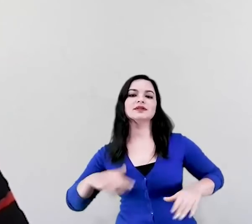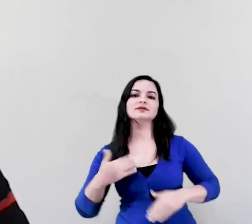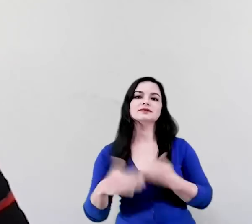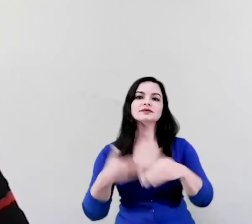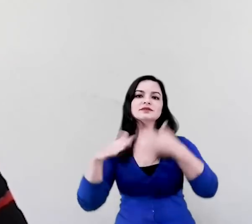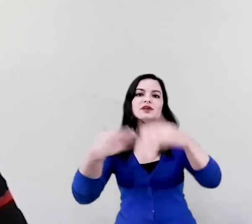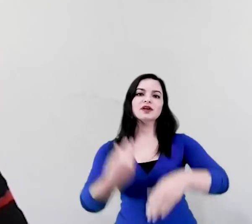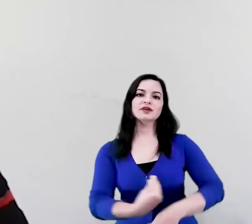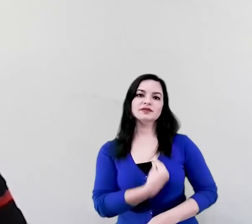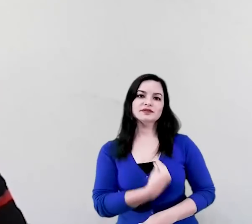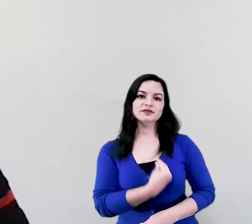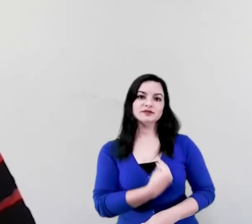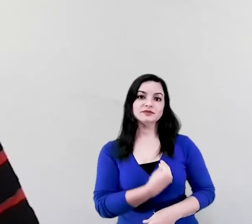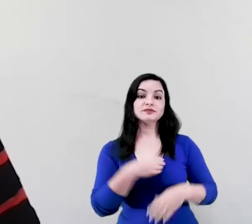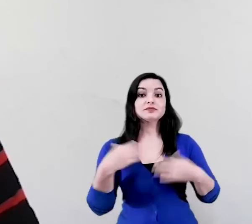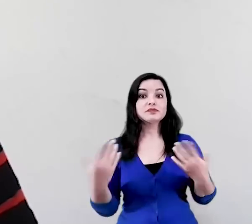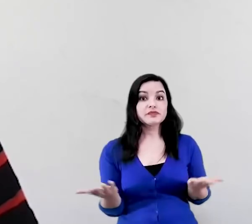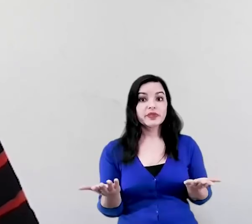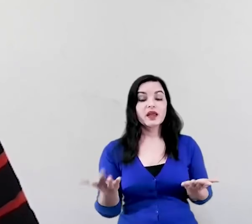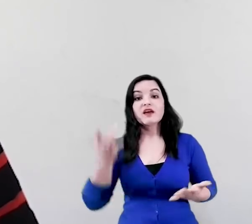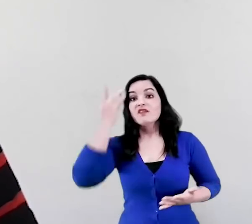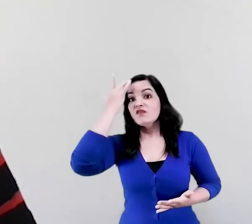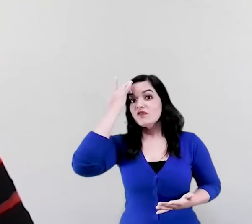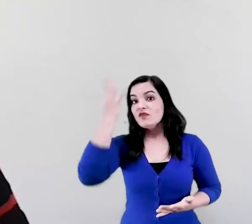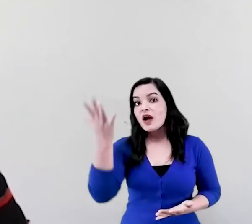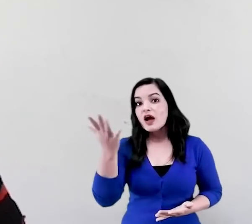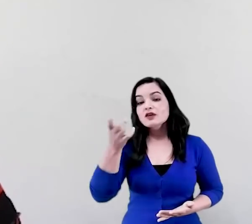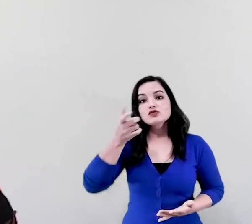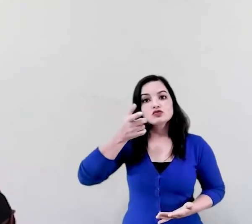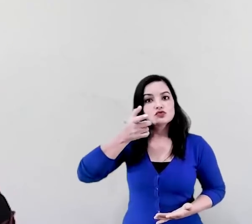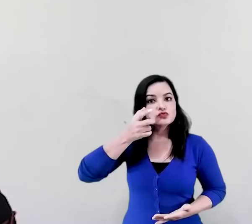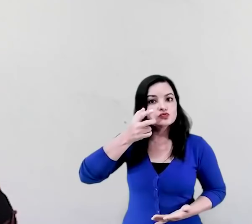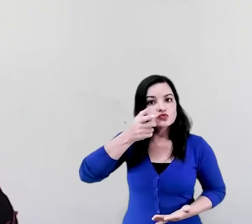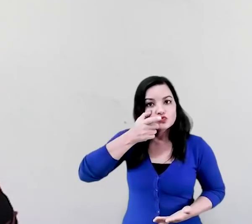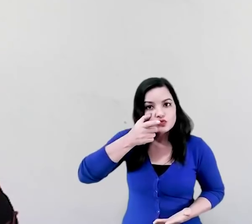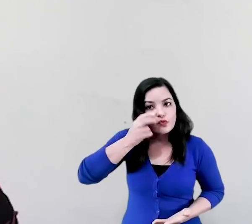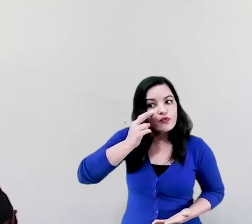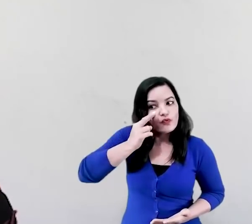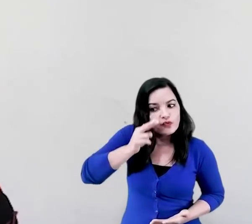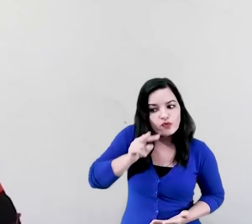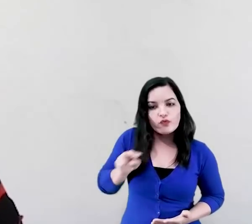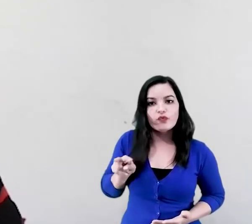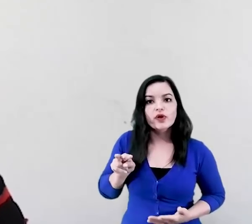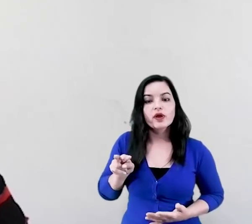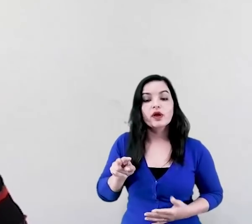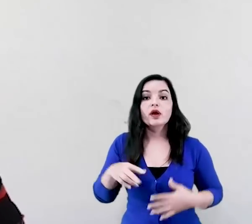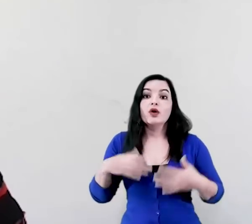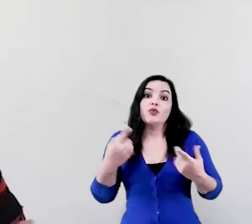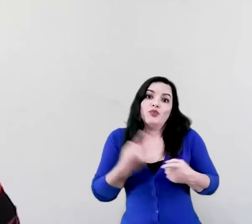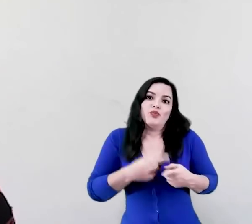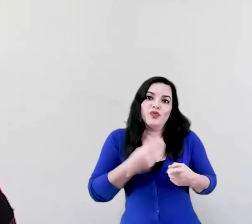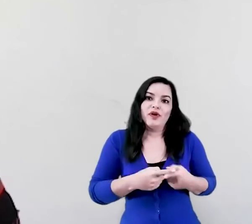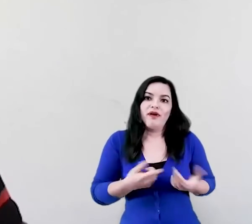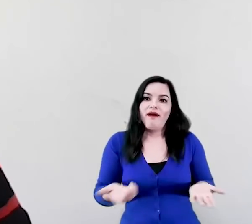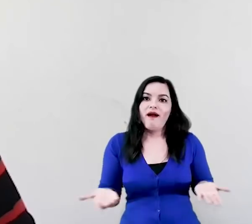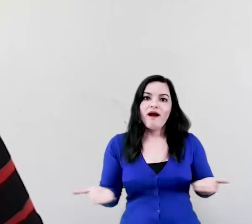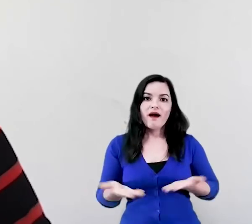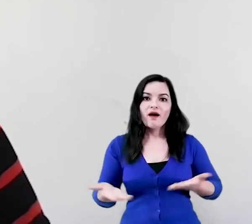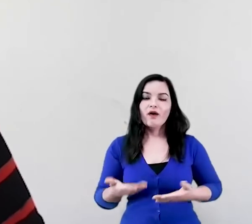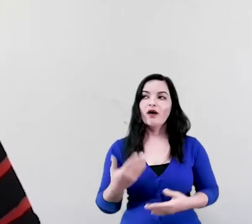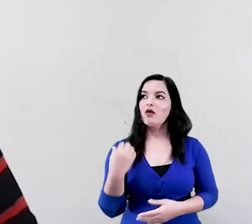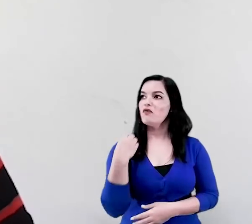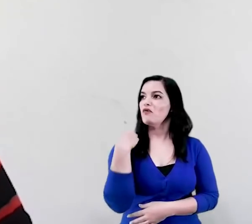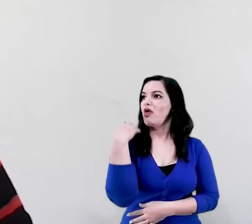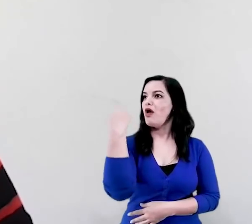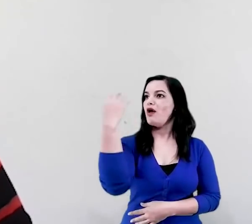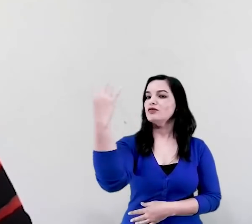para ficar bem fácil de pelo menos observar, já que não dá para a gente conseguir fazer uma viagem assim como o